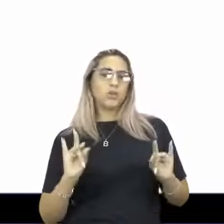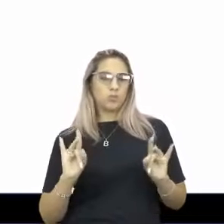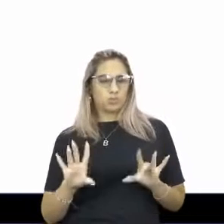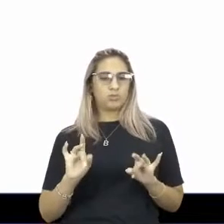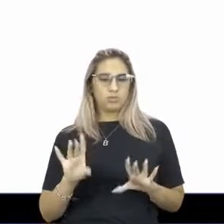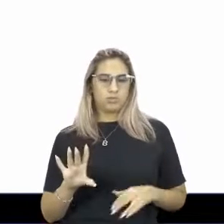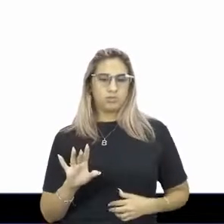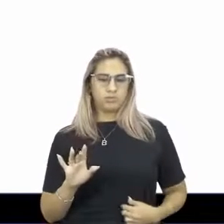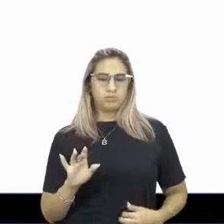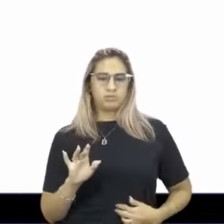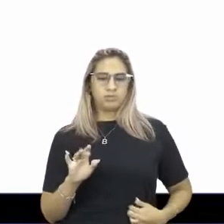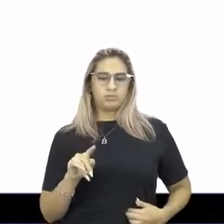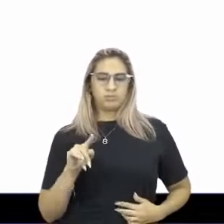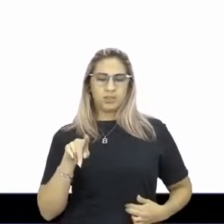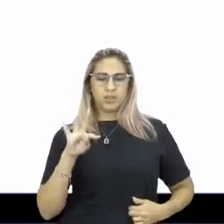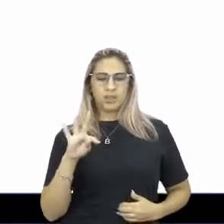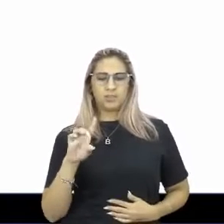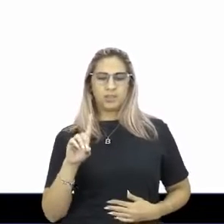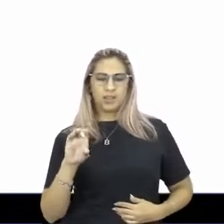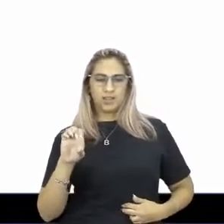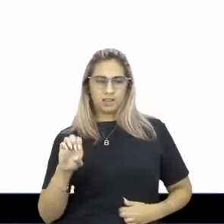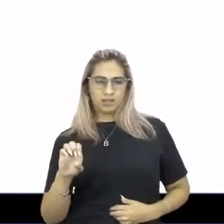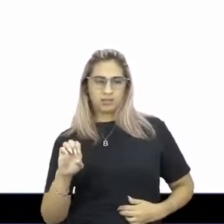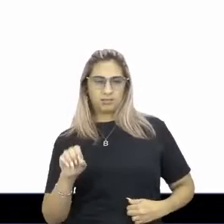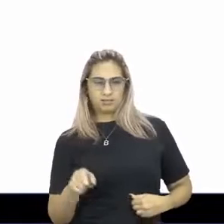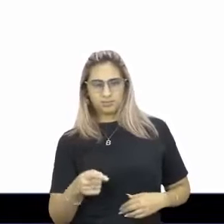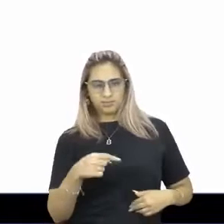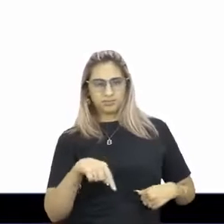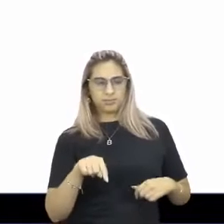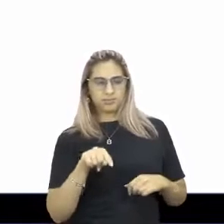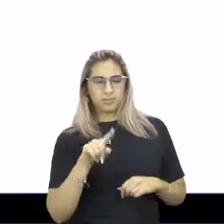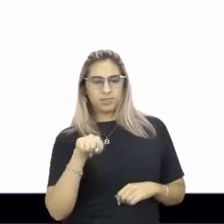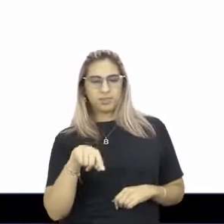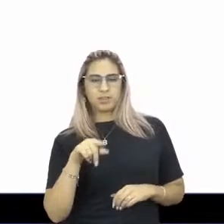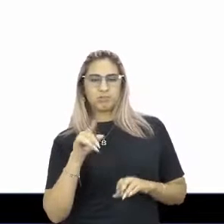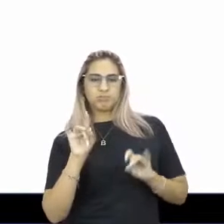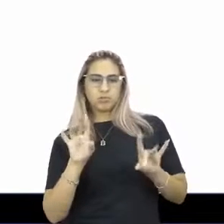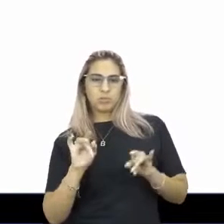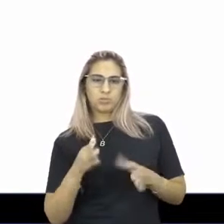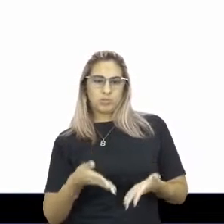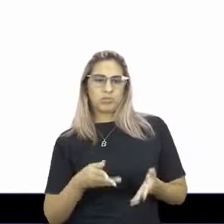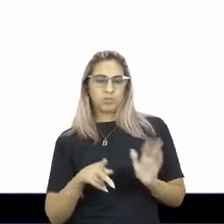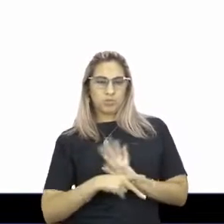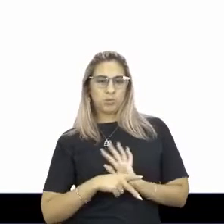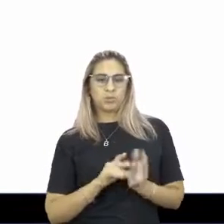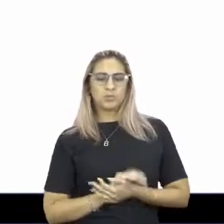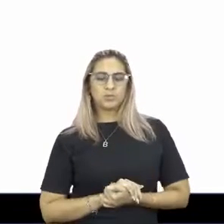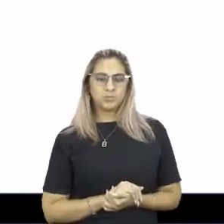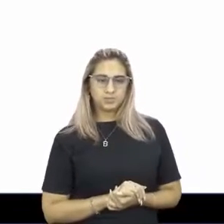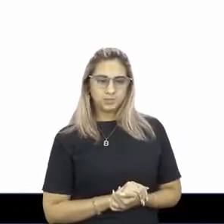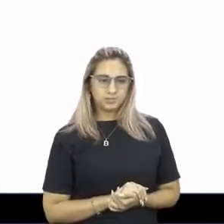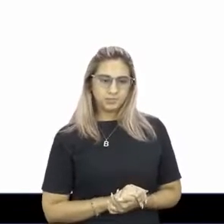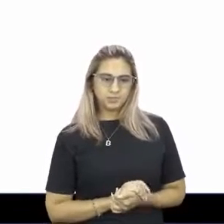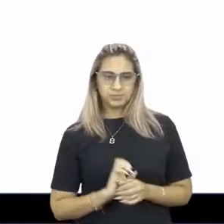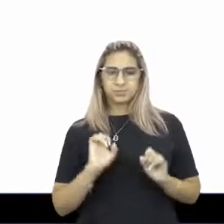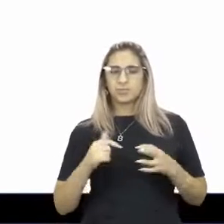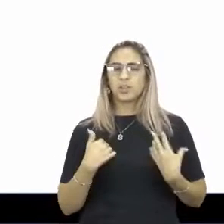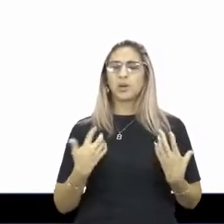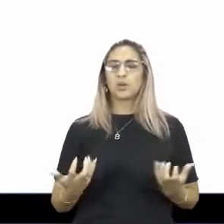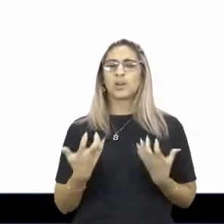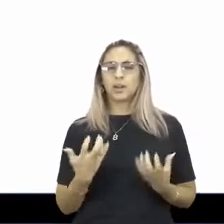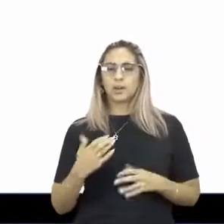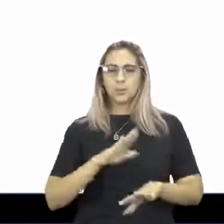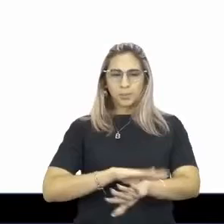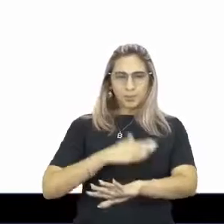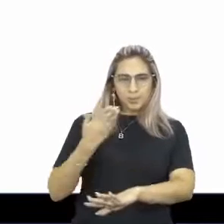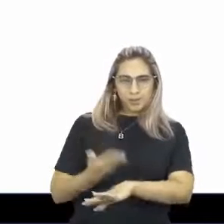né, que a gente chama de RDE, que é Regime de Dedicação Exclusiva. Tá? Então, se eu quero muito atuar no